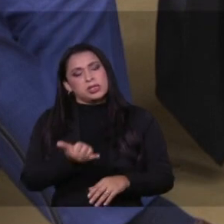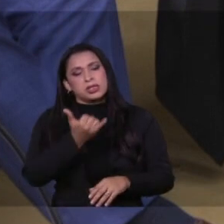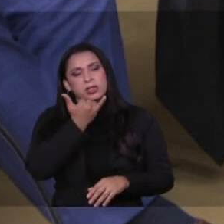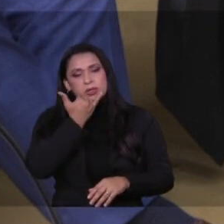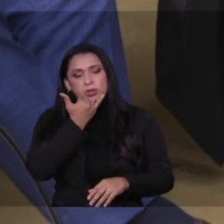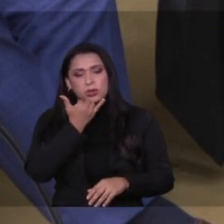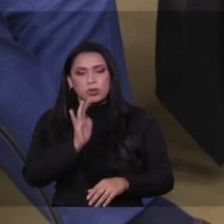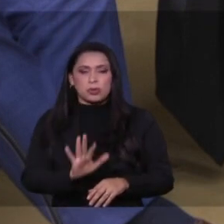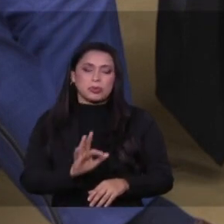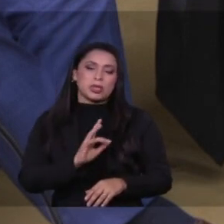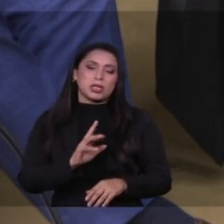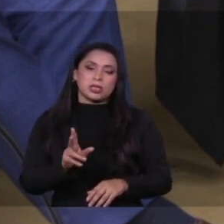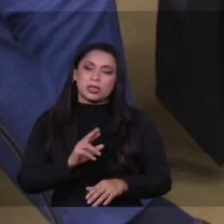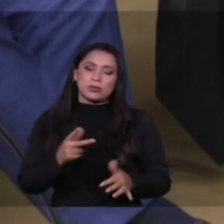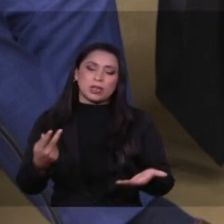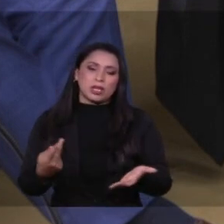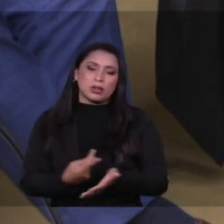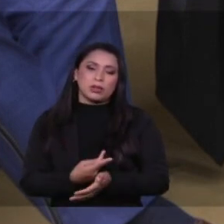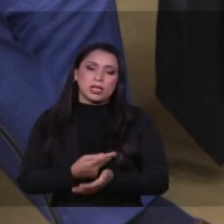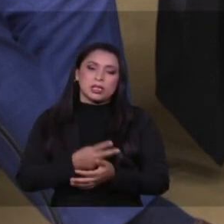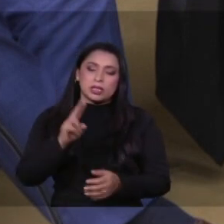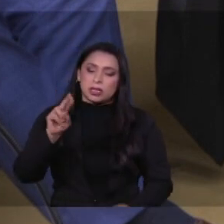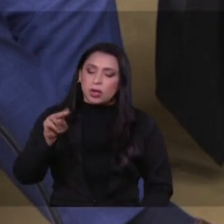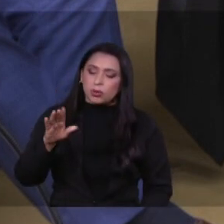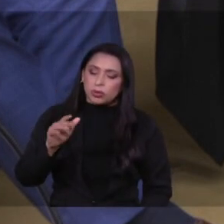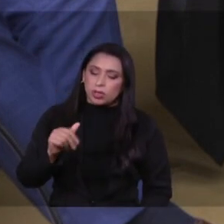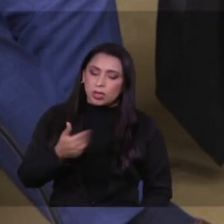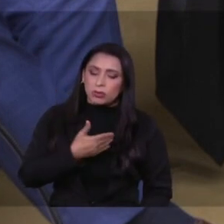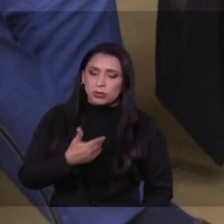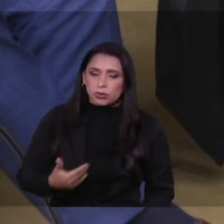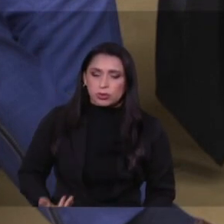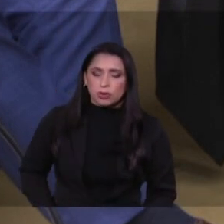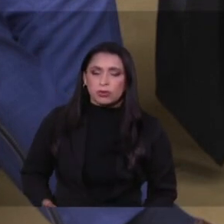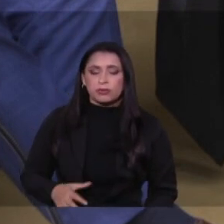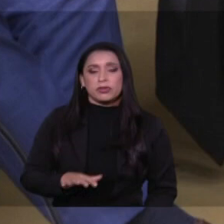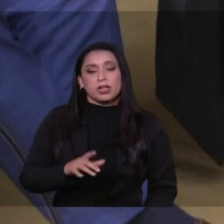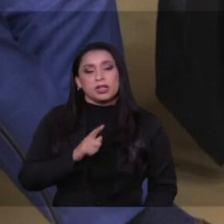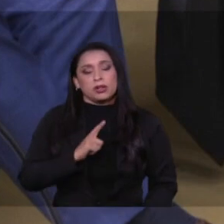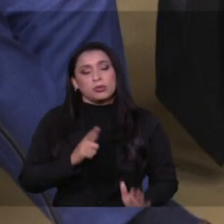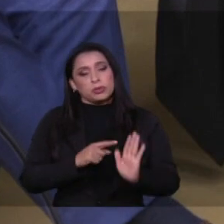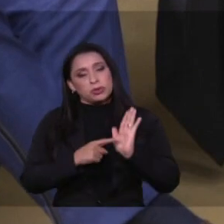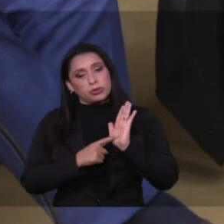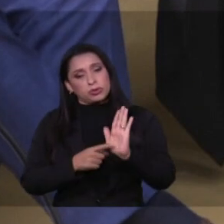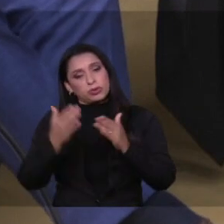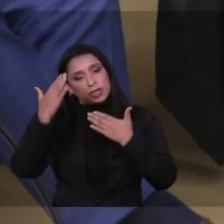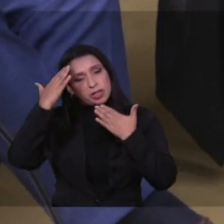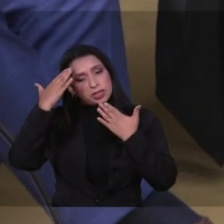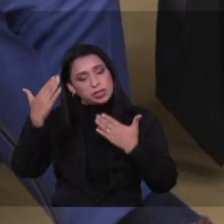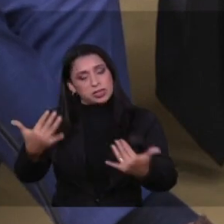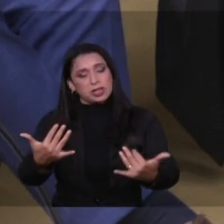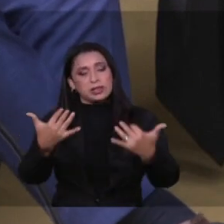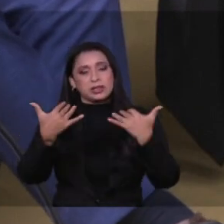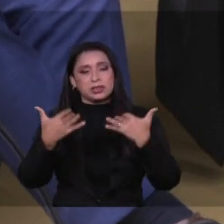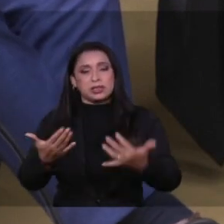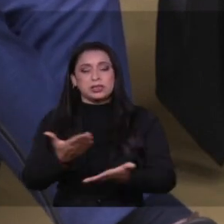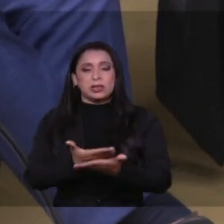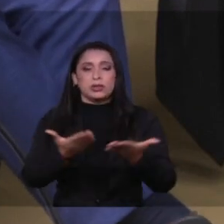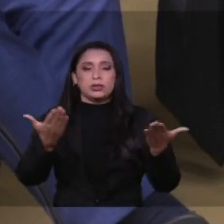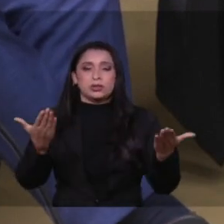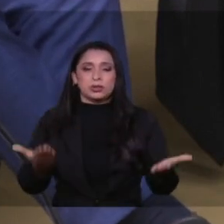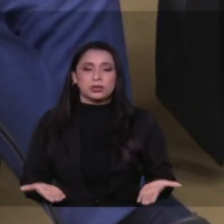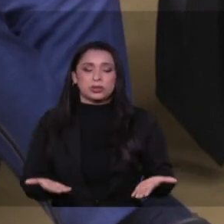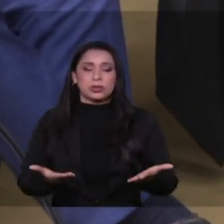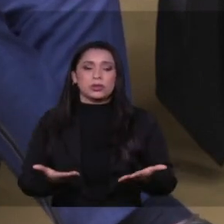essa premissa não se afigura presente no âmbito da União e de suas entidades. Por todo exposto, agradecendo a atenção de Vossas Excelências